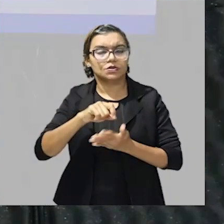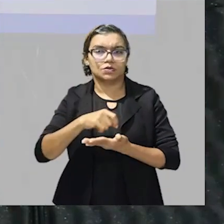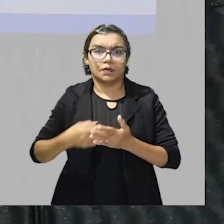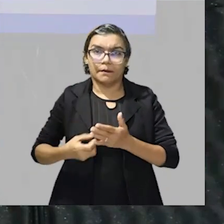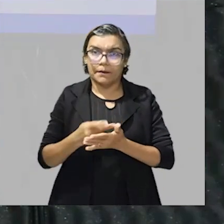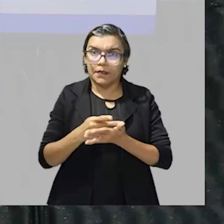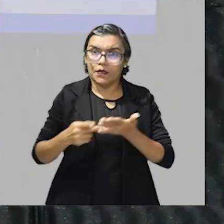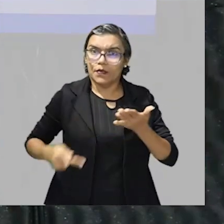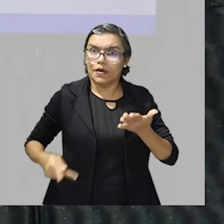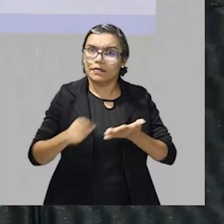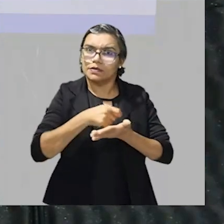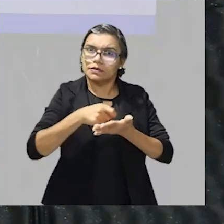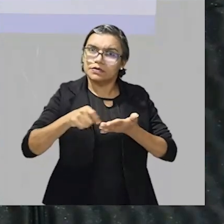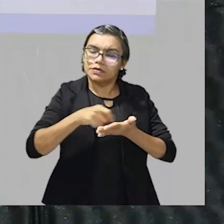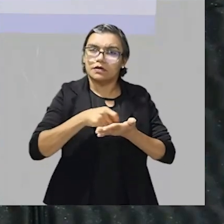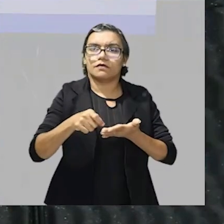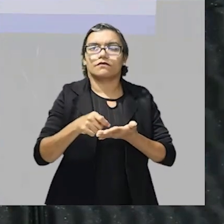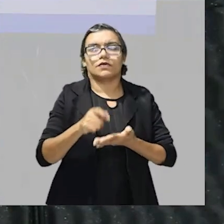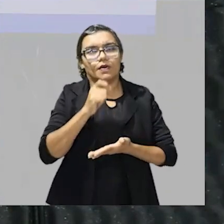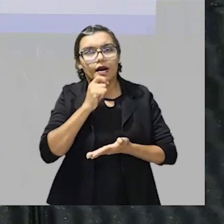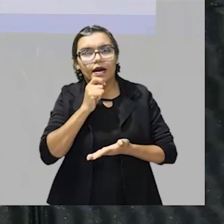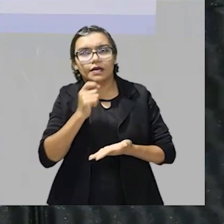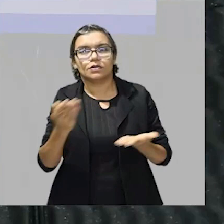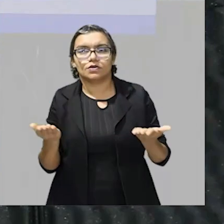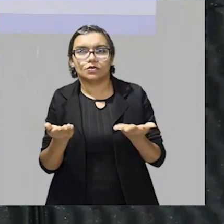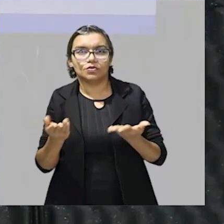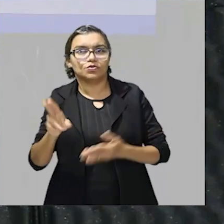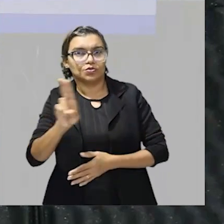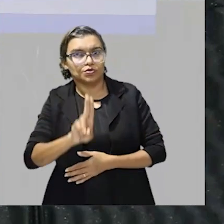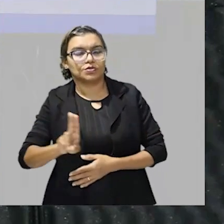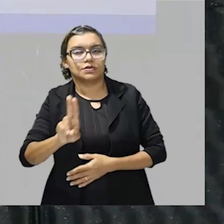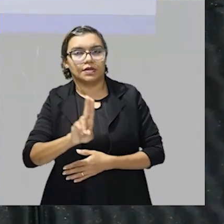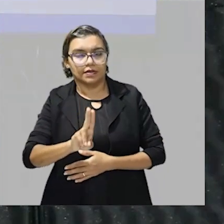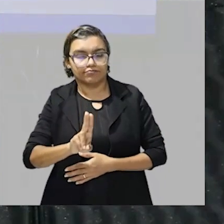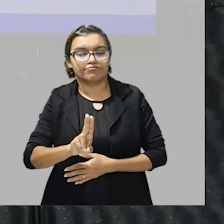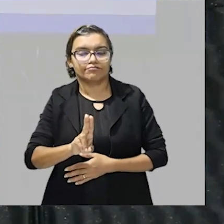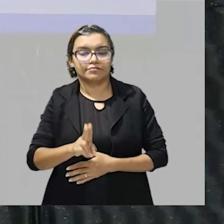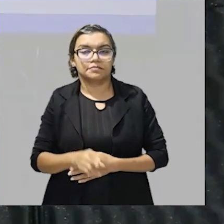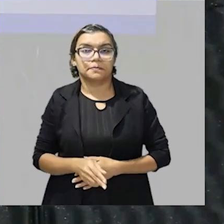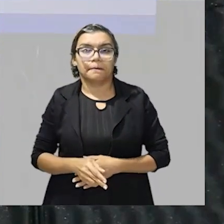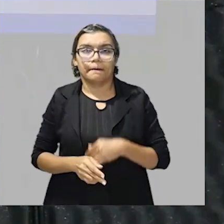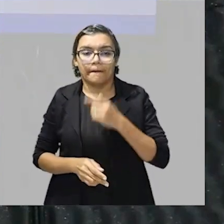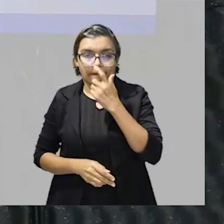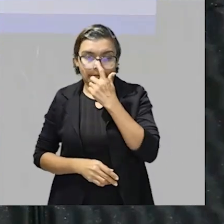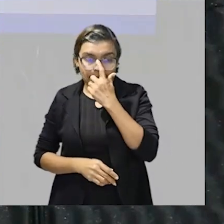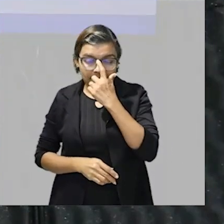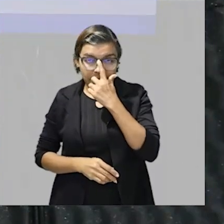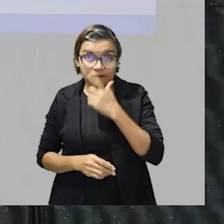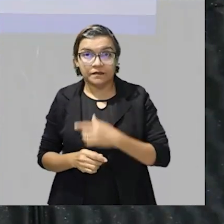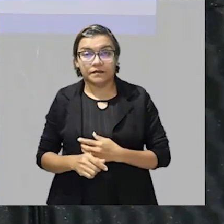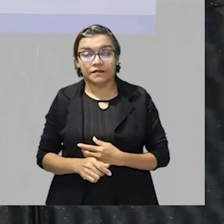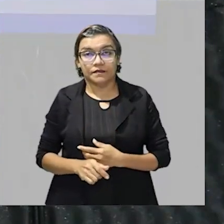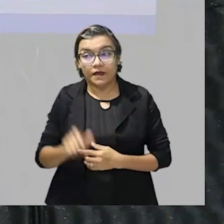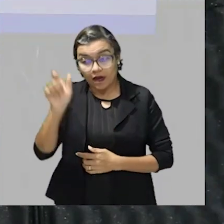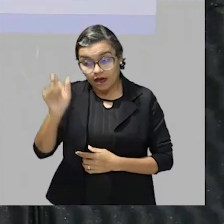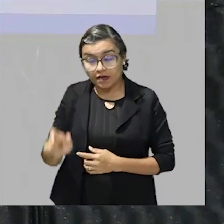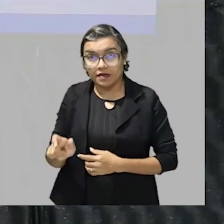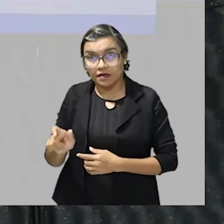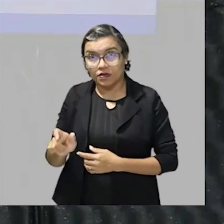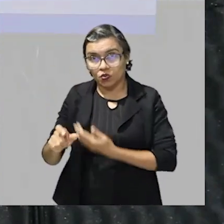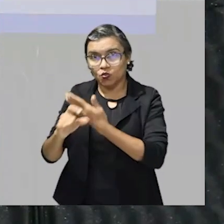aplicado nos dias atuais a circunstâncias mudaram um pouco mas a gente ainda vê muito disso ele usa